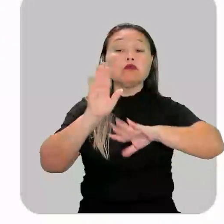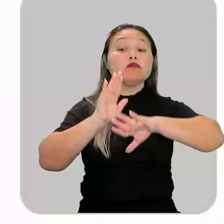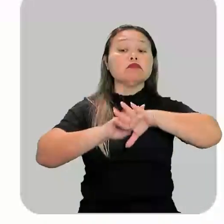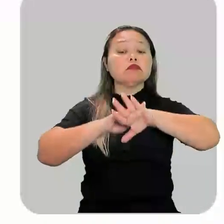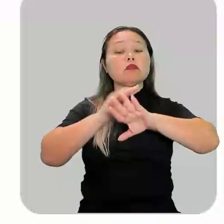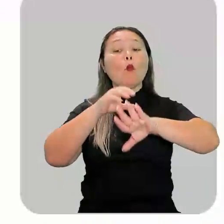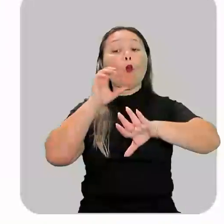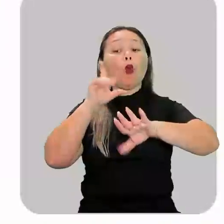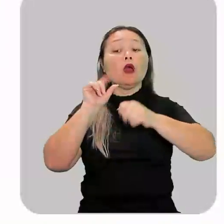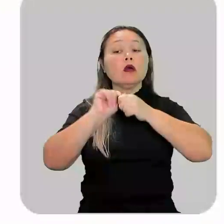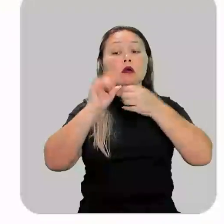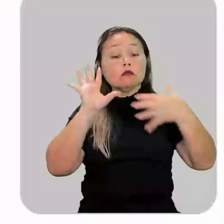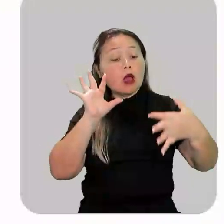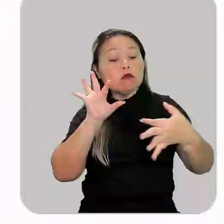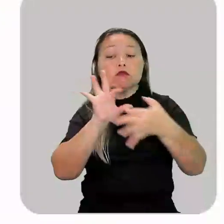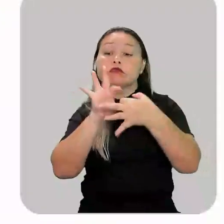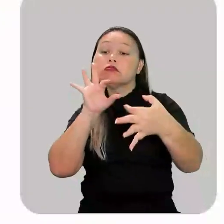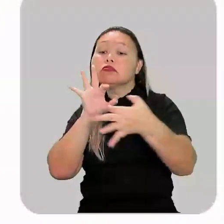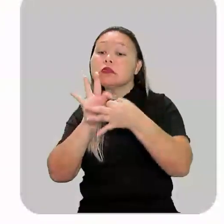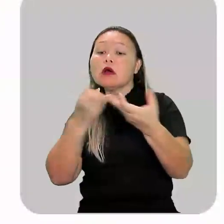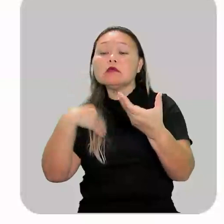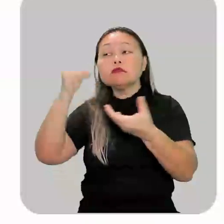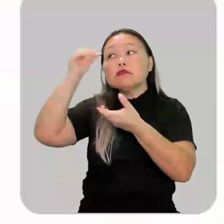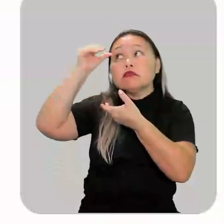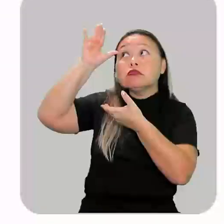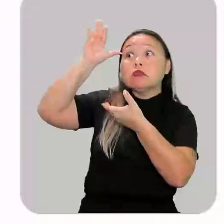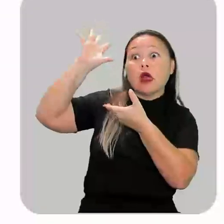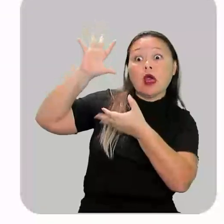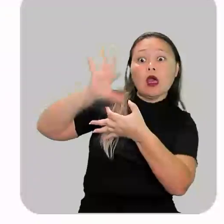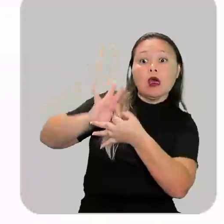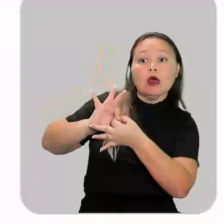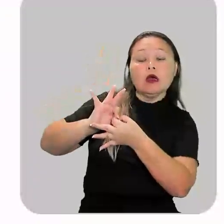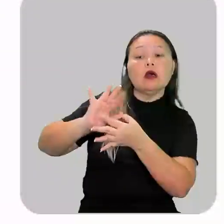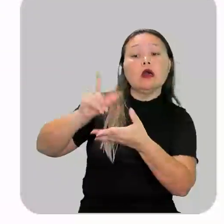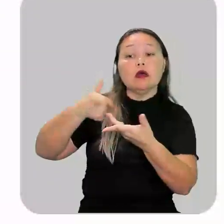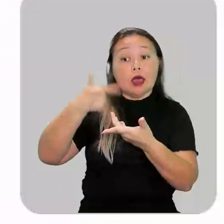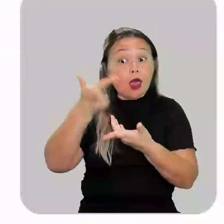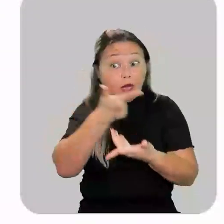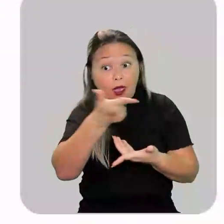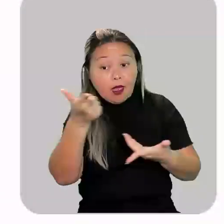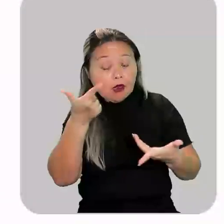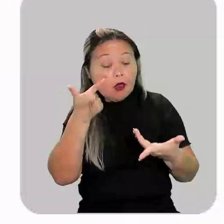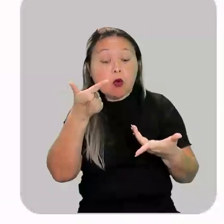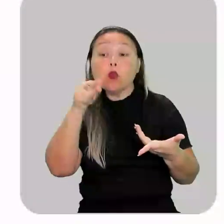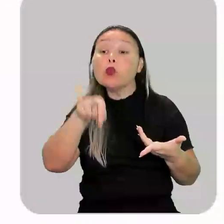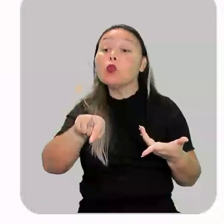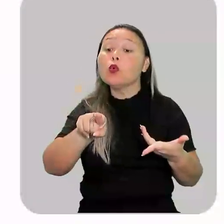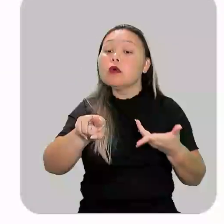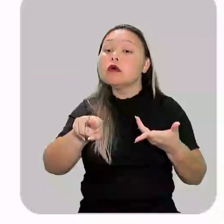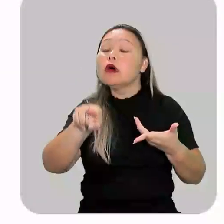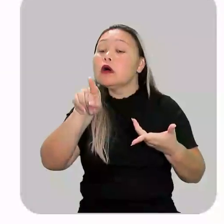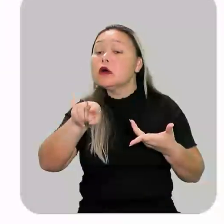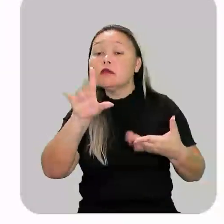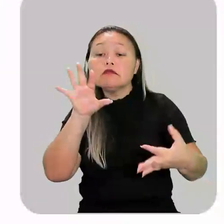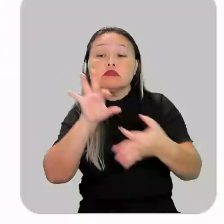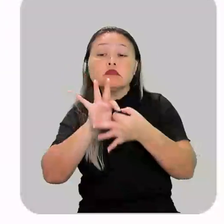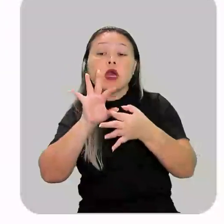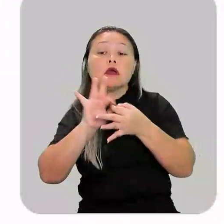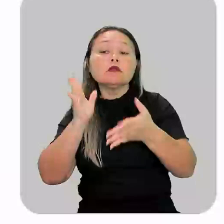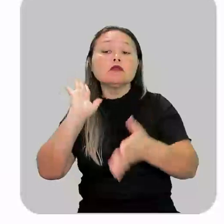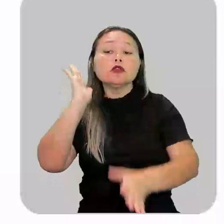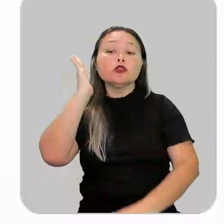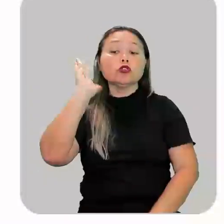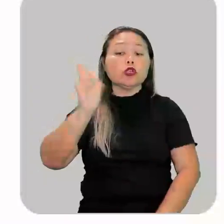das questões e relacioná-los aos seus conhecimentos. Aí eu pego a vareta, você vai relacionar aquilo que você já tem de